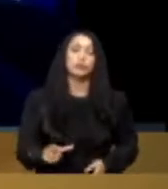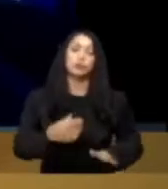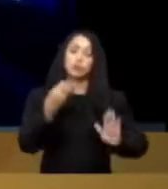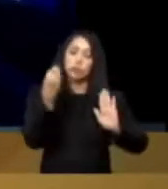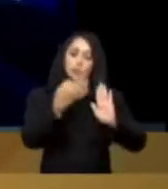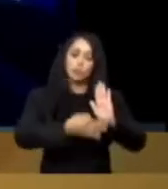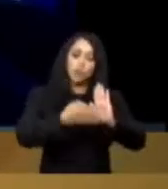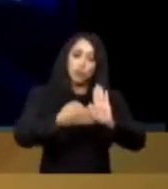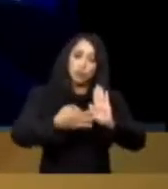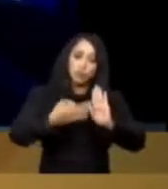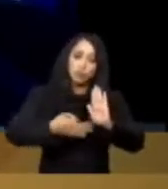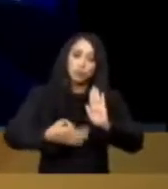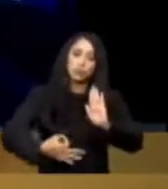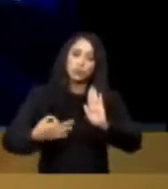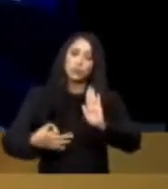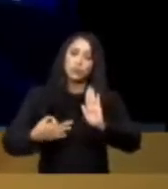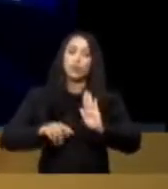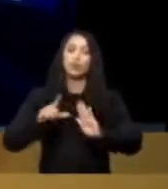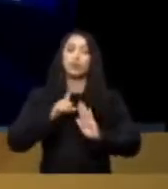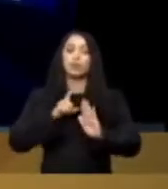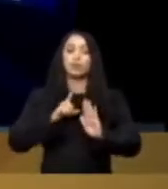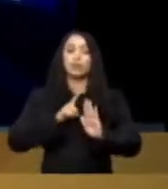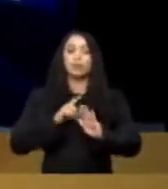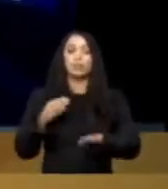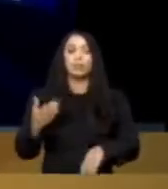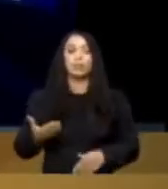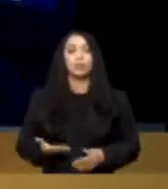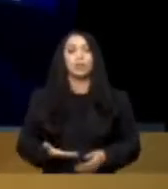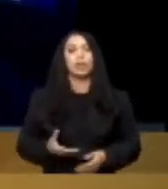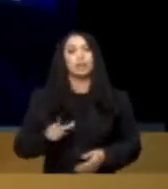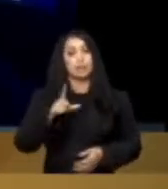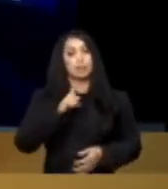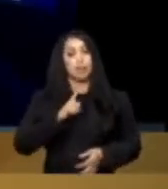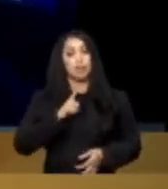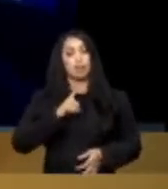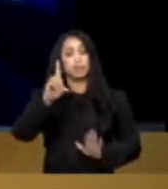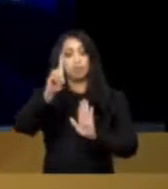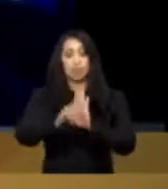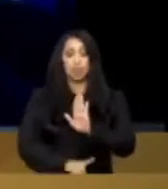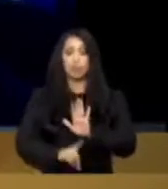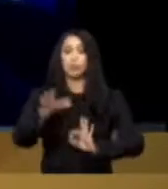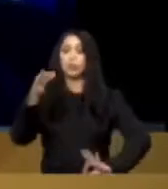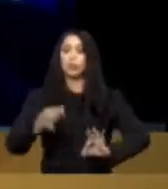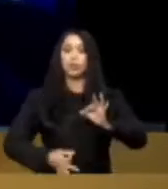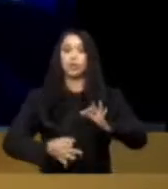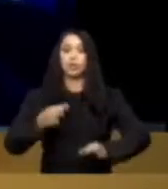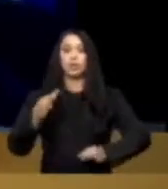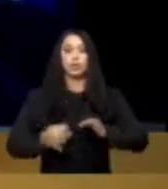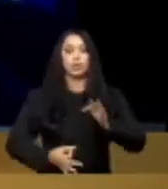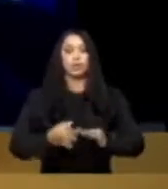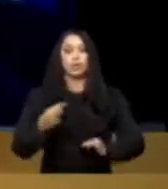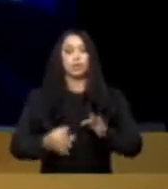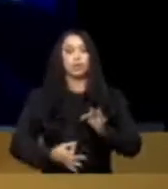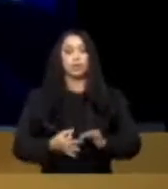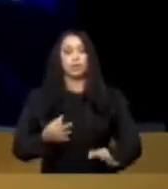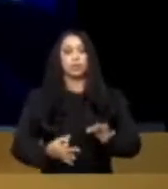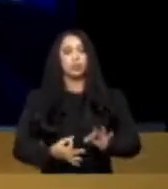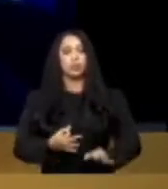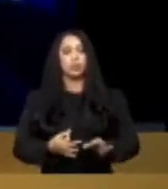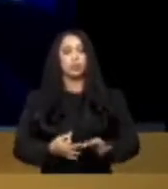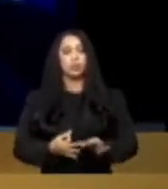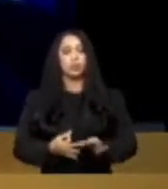julgada e implicar obstáculo ao acesso à justiça e tratamento antisonômico